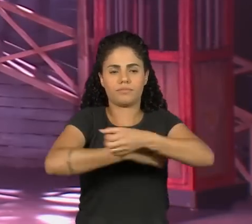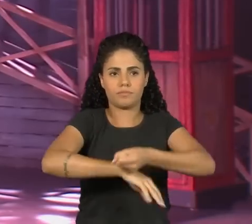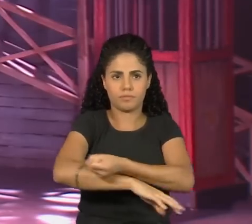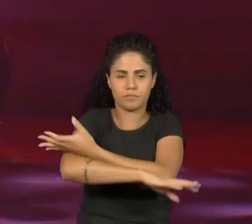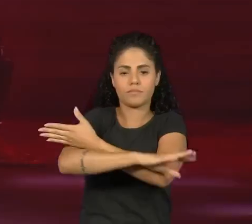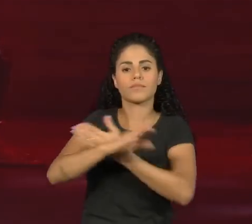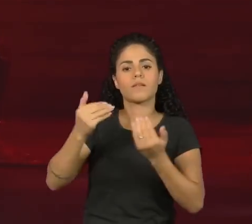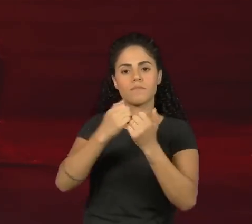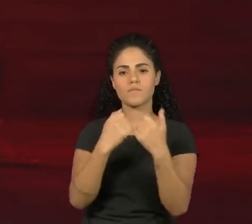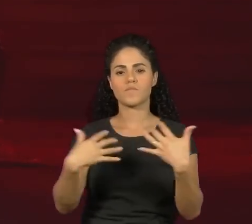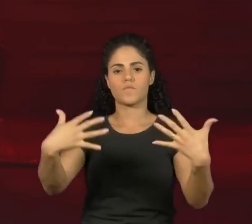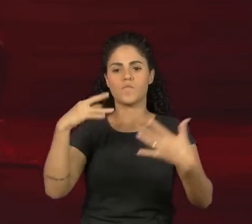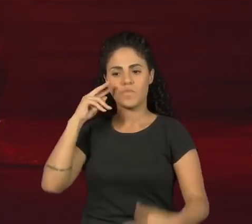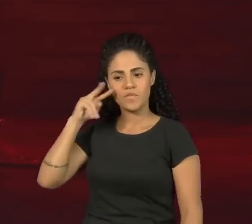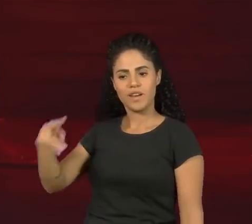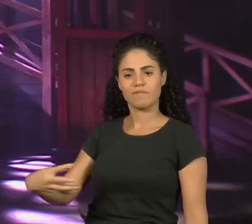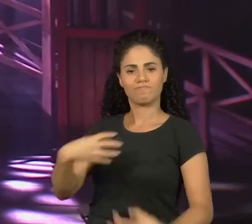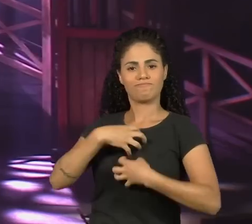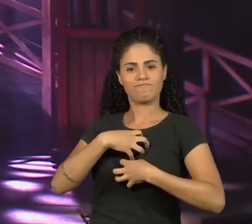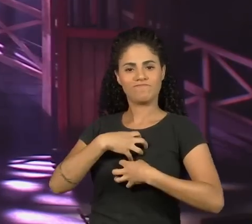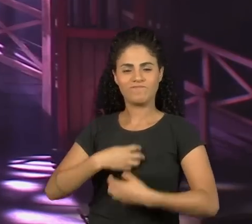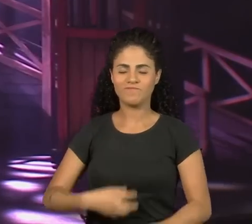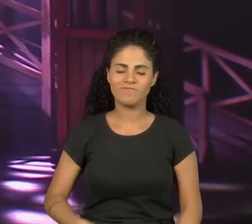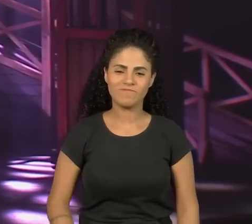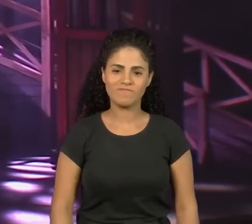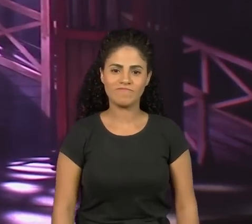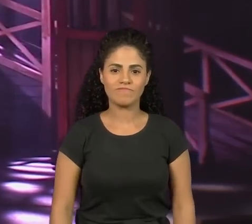o seu público.